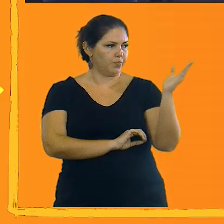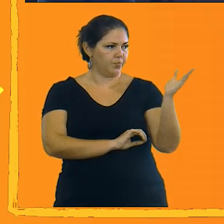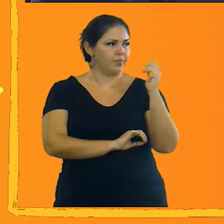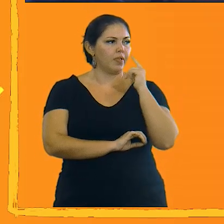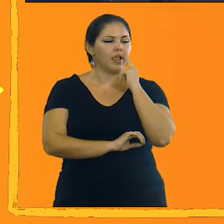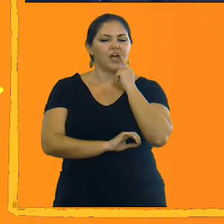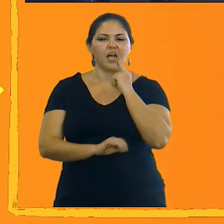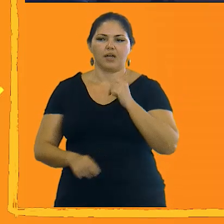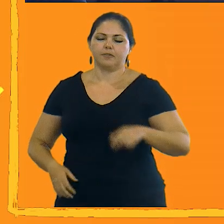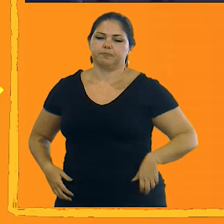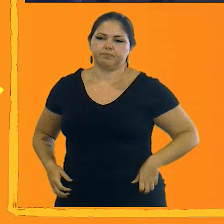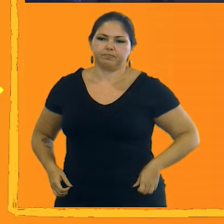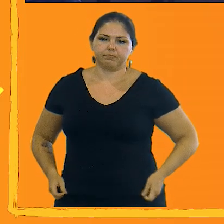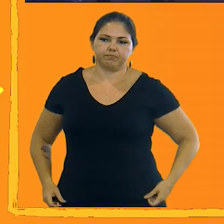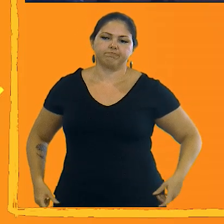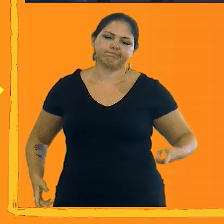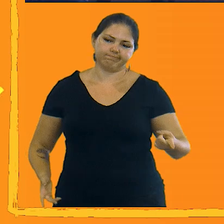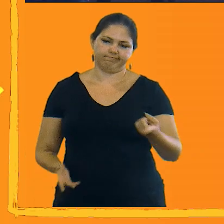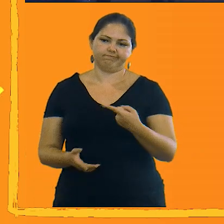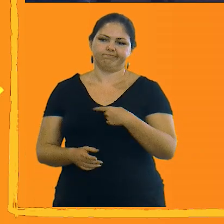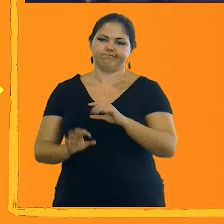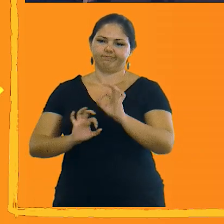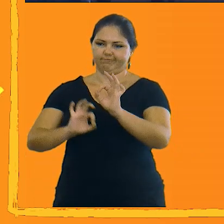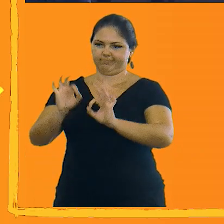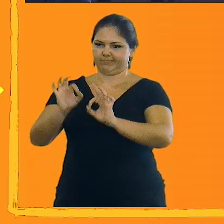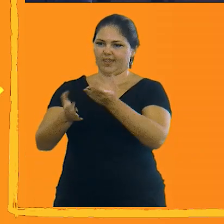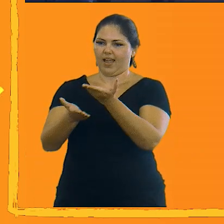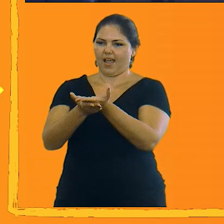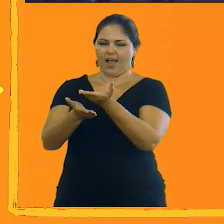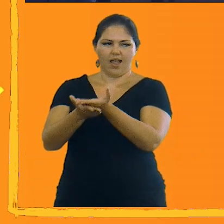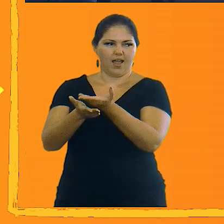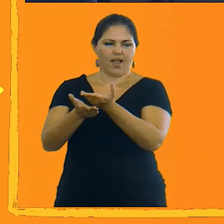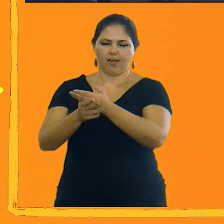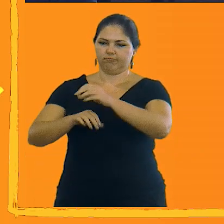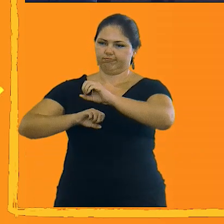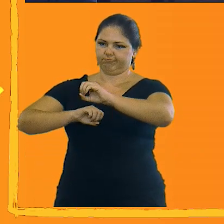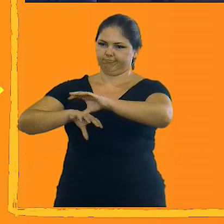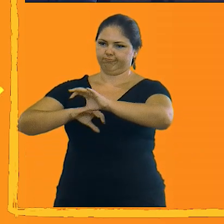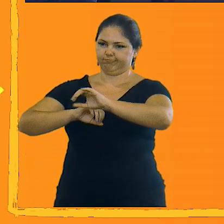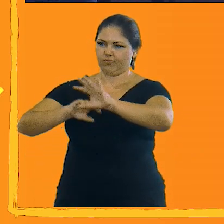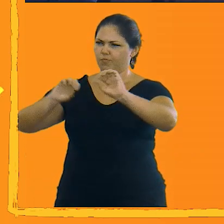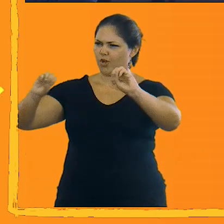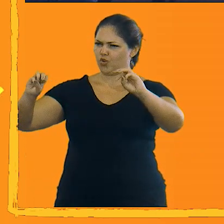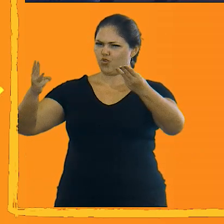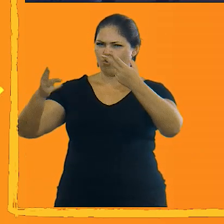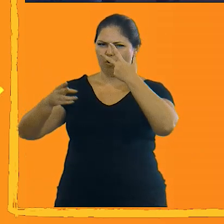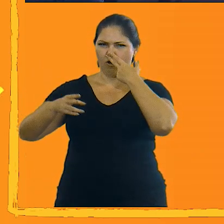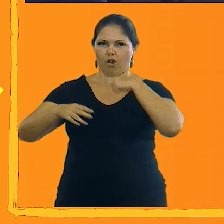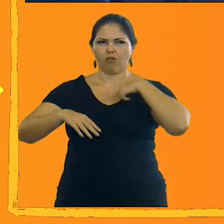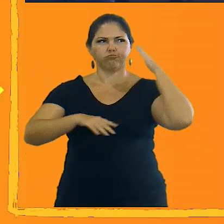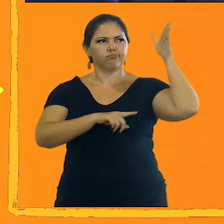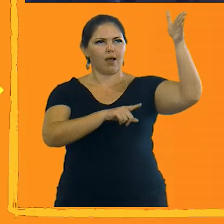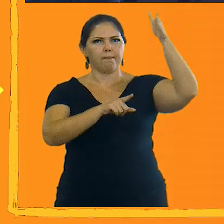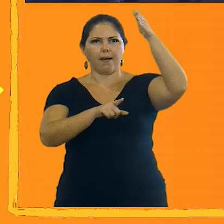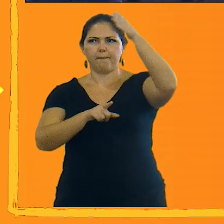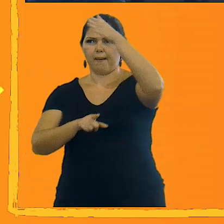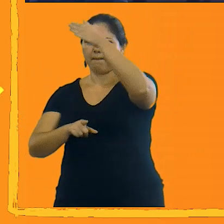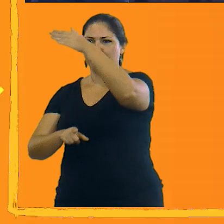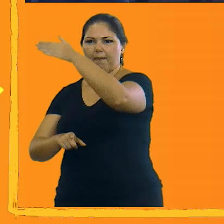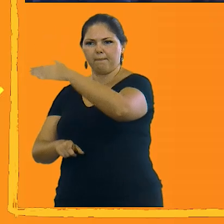essa fazendo essa aula né essas aulas esses aulões aí pela cidade